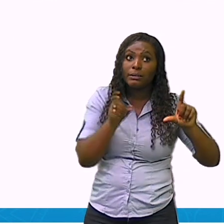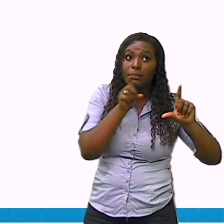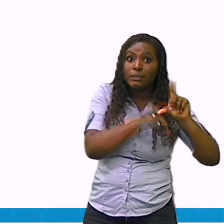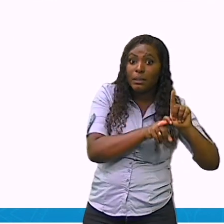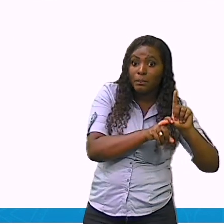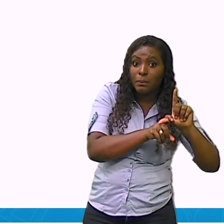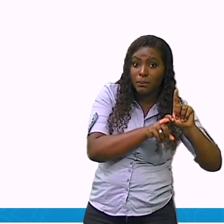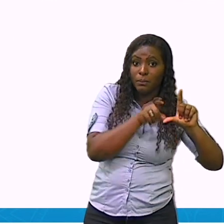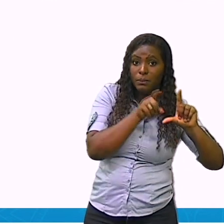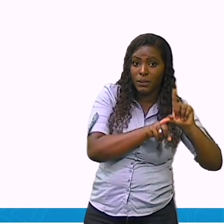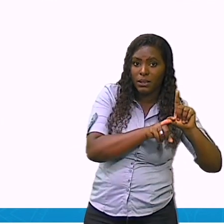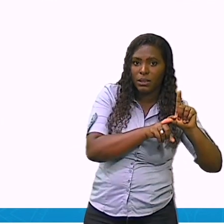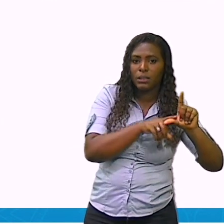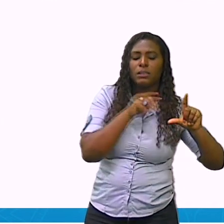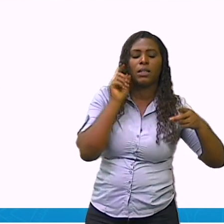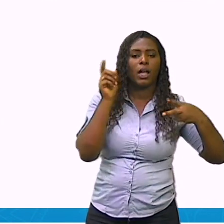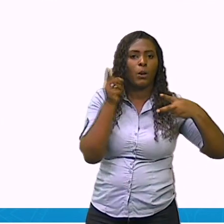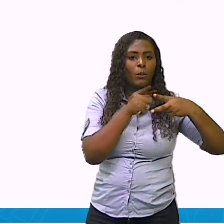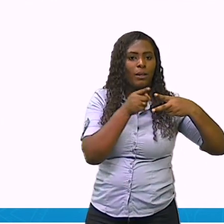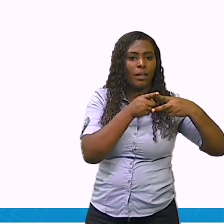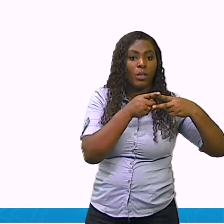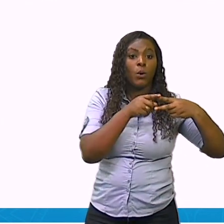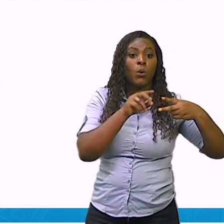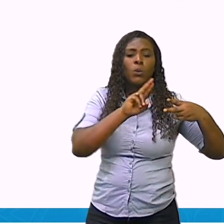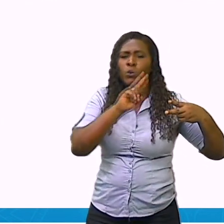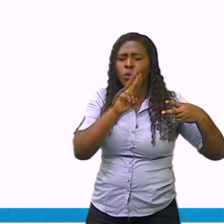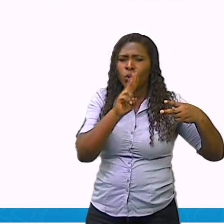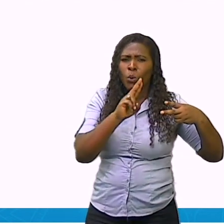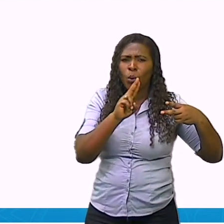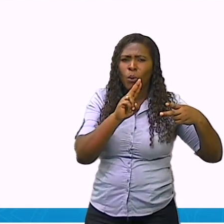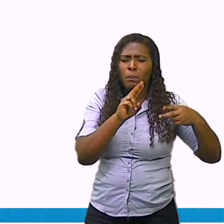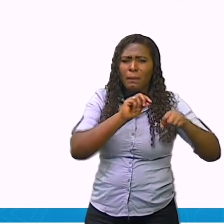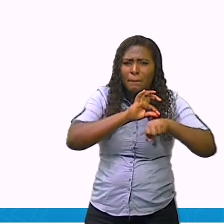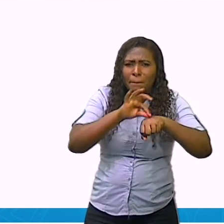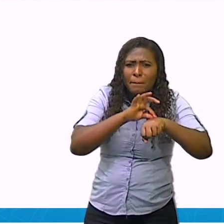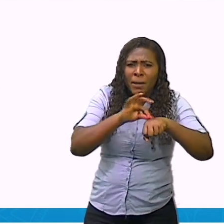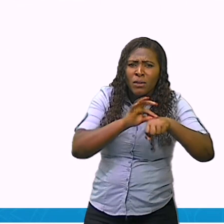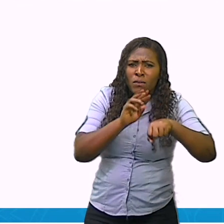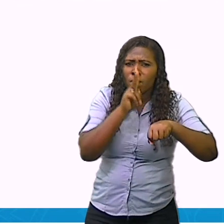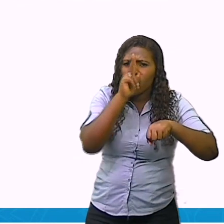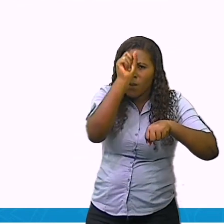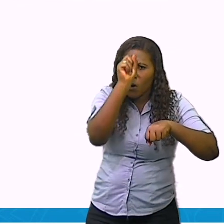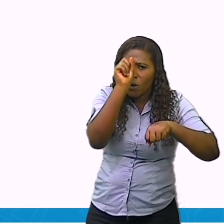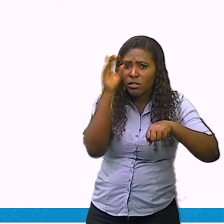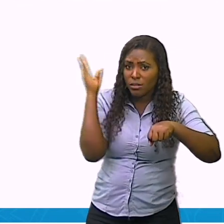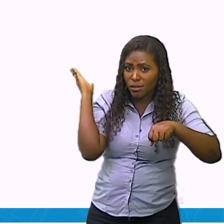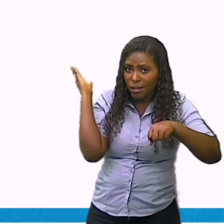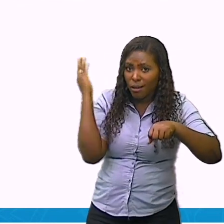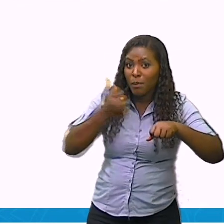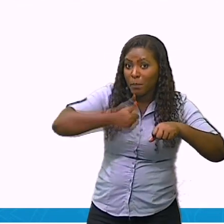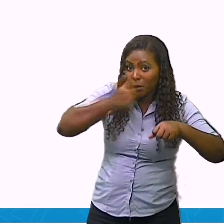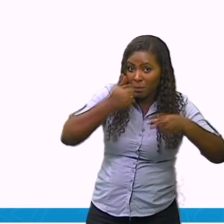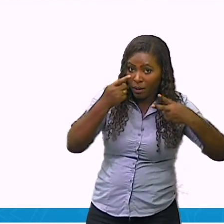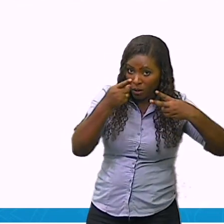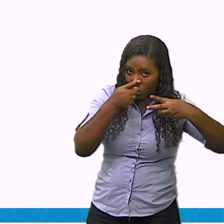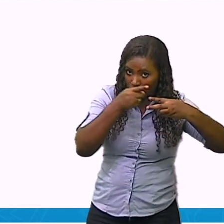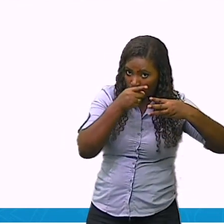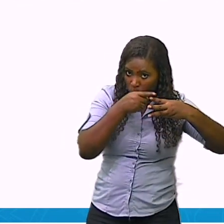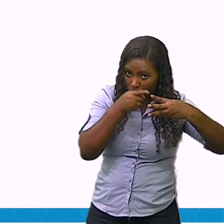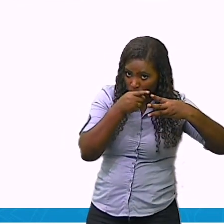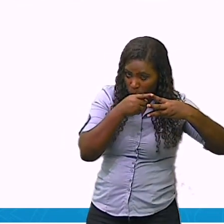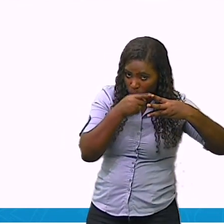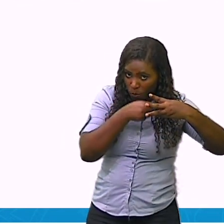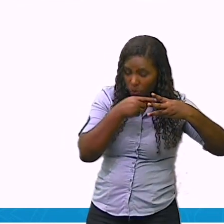de domínio. O domínio são os elementos 1, 2 e 3.